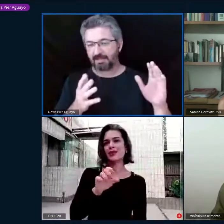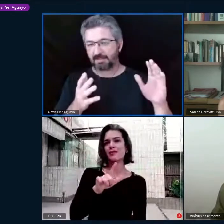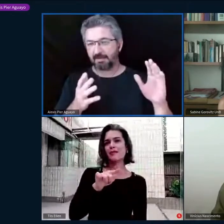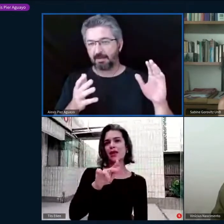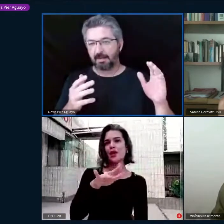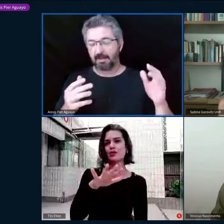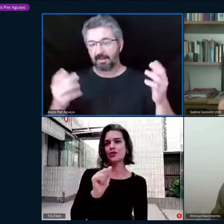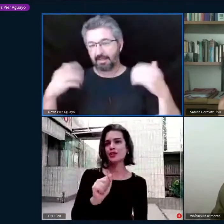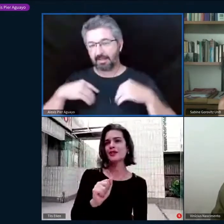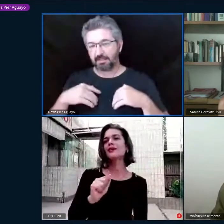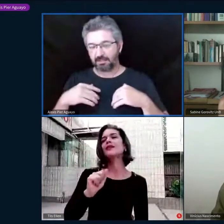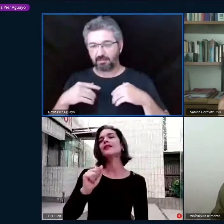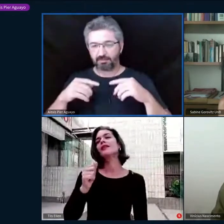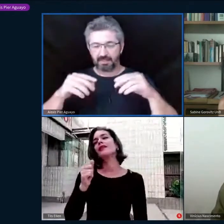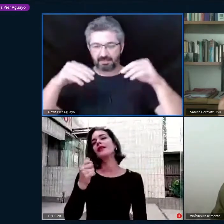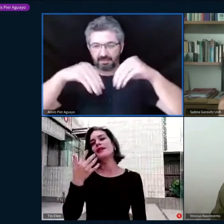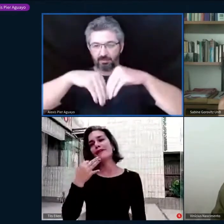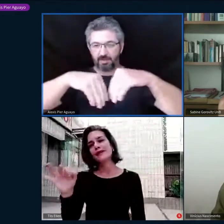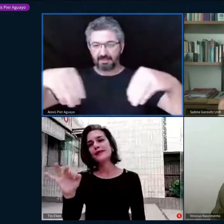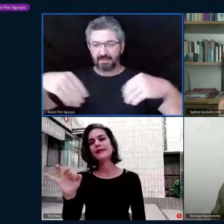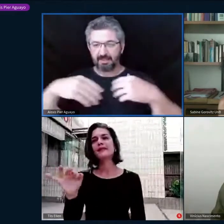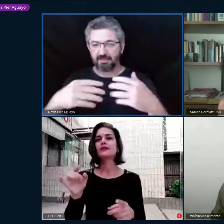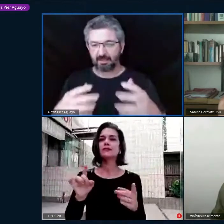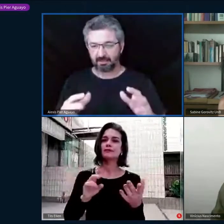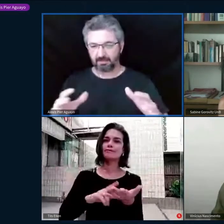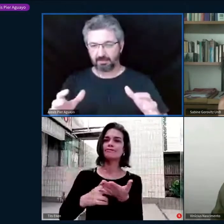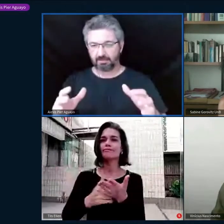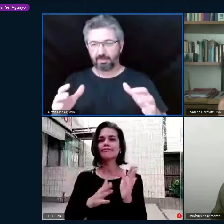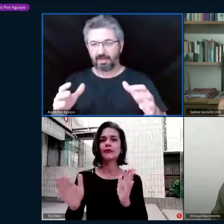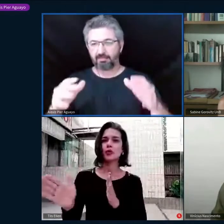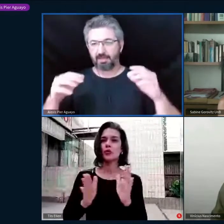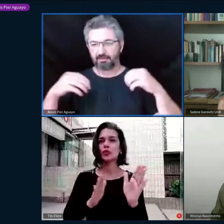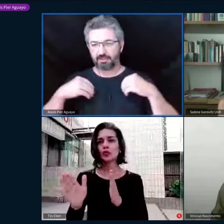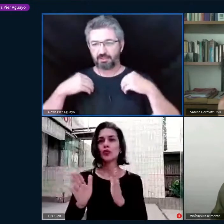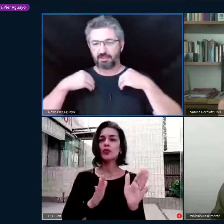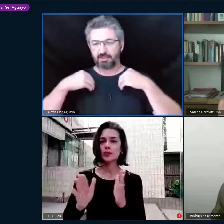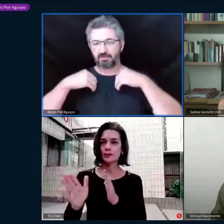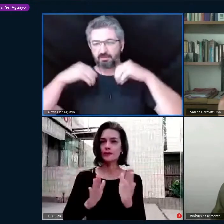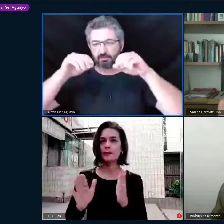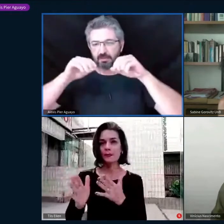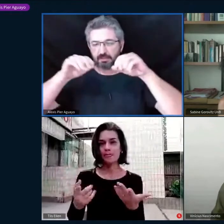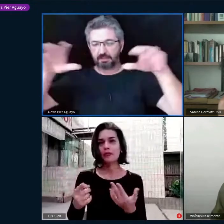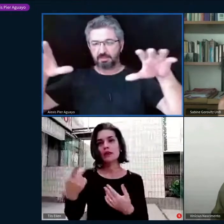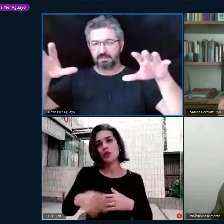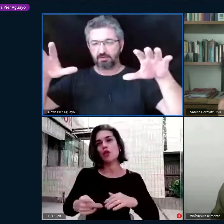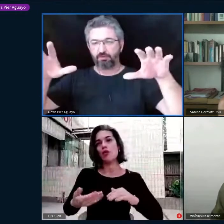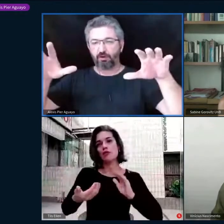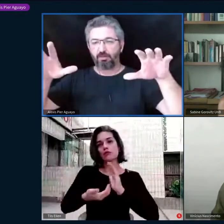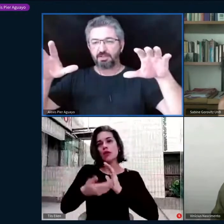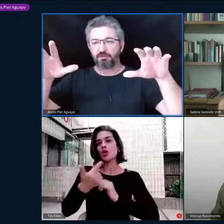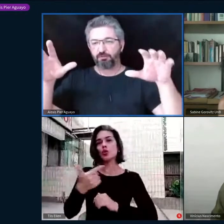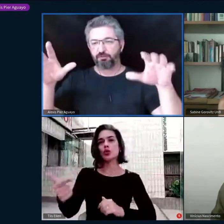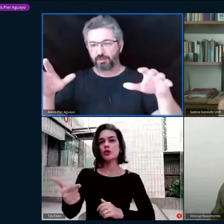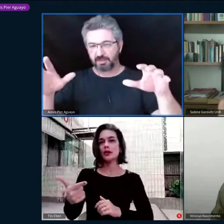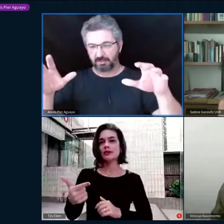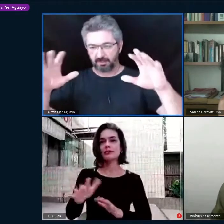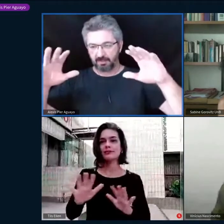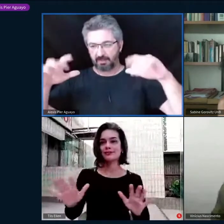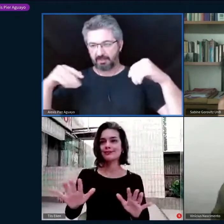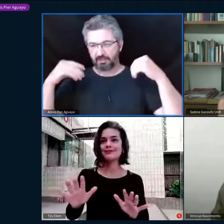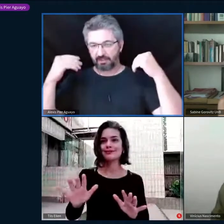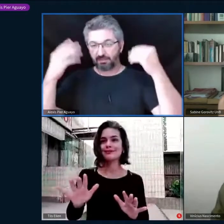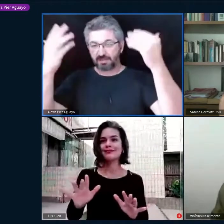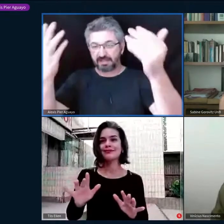francês e o inglês. Né? Aqui a gente não tem essa coisa intra-parlamento, a gente tem isso de uma transmissão de forma